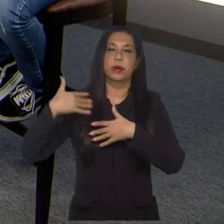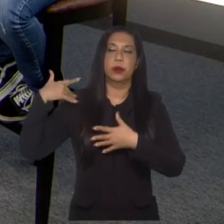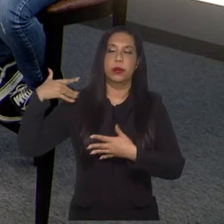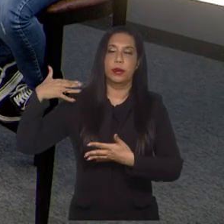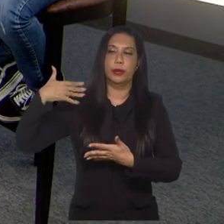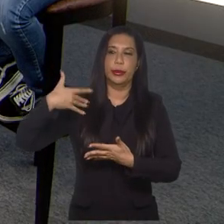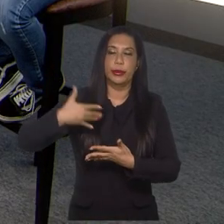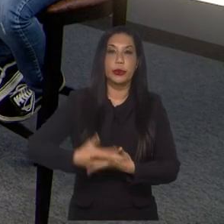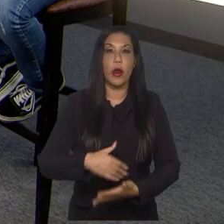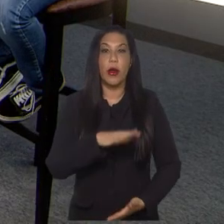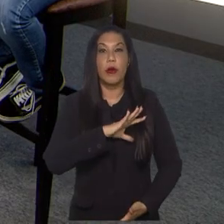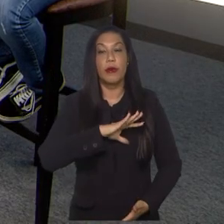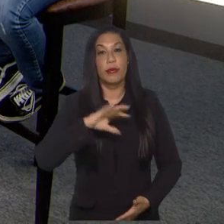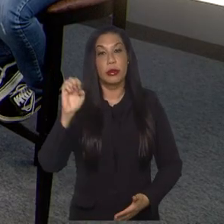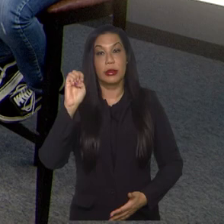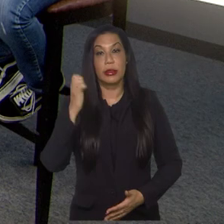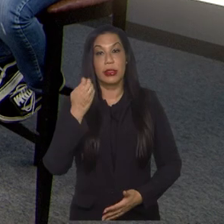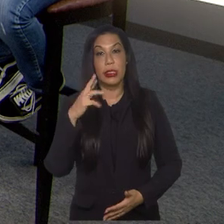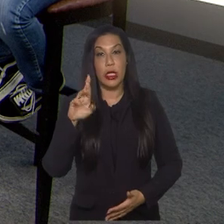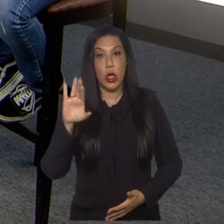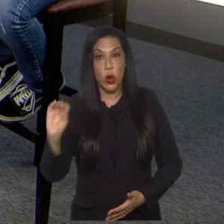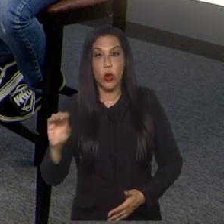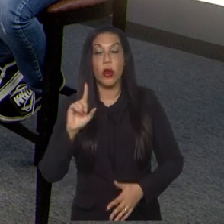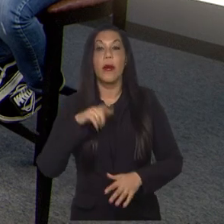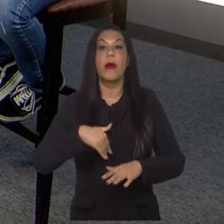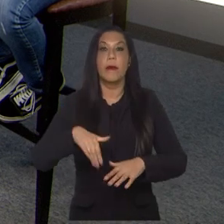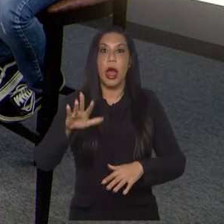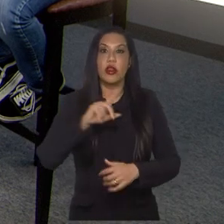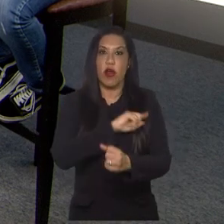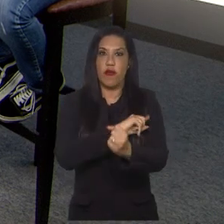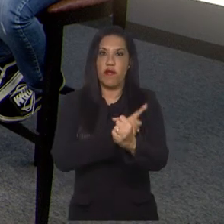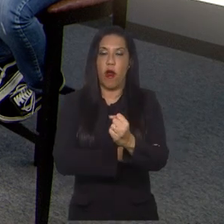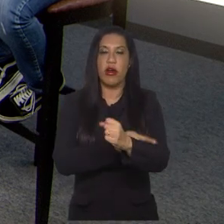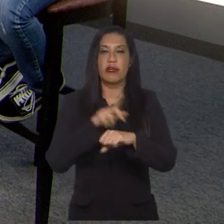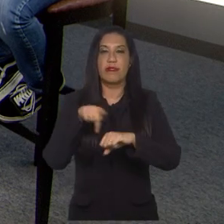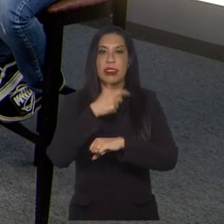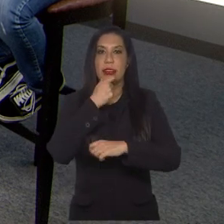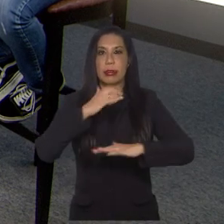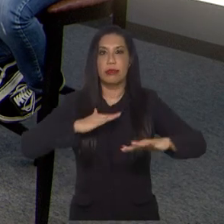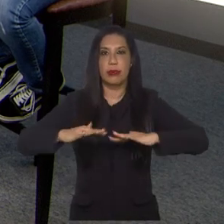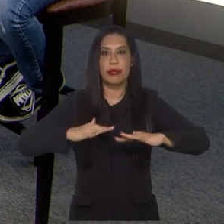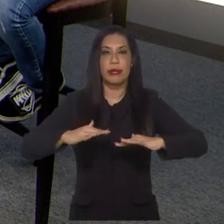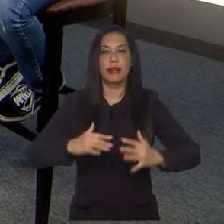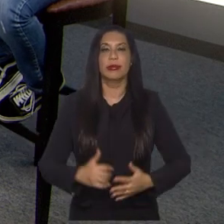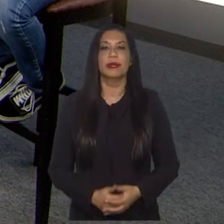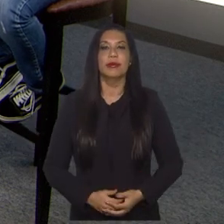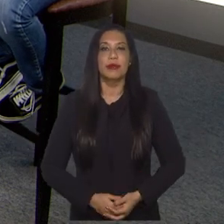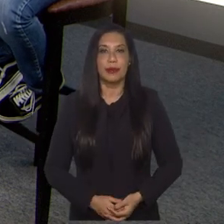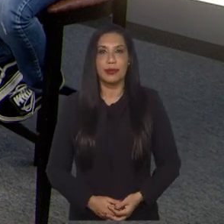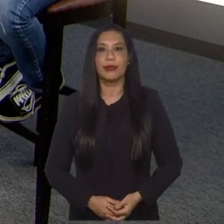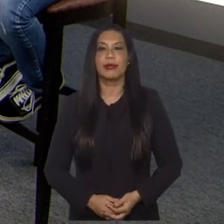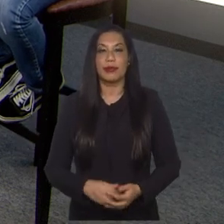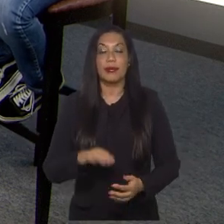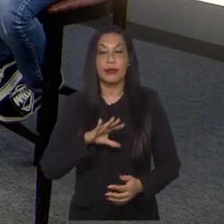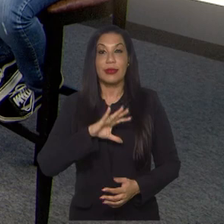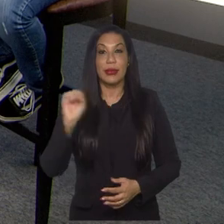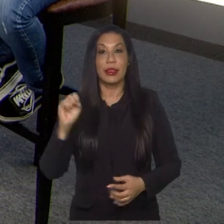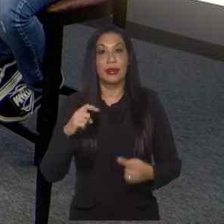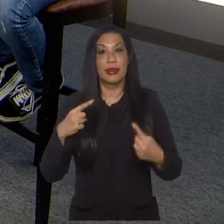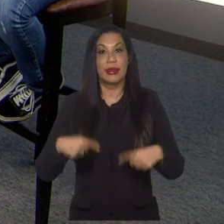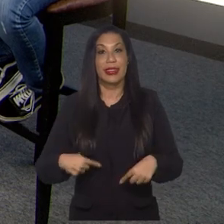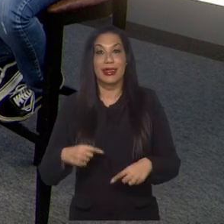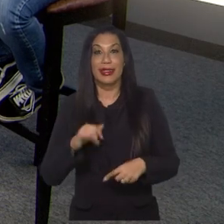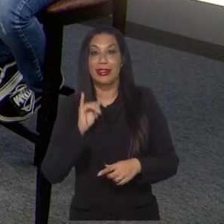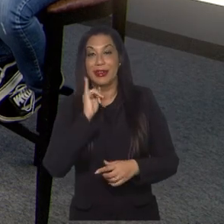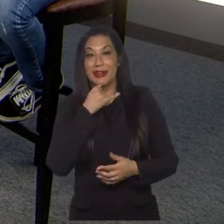né, como grande vencedora da Euro, e vem muito forte para brigar por esse título. Campeã da finalíssima também. Campeã da finalíssima, infelizmente,